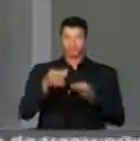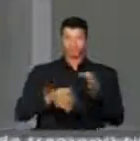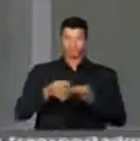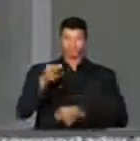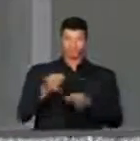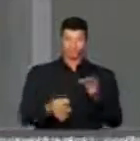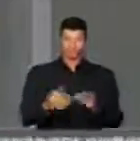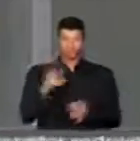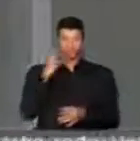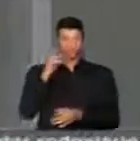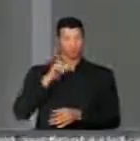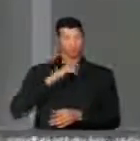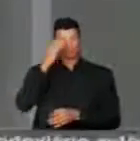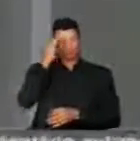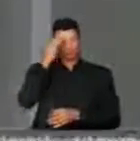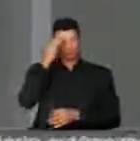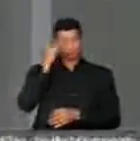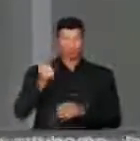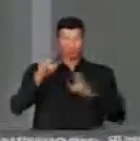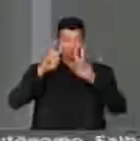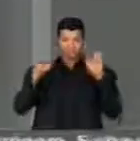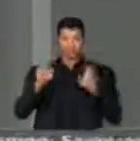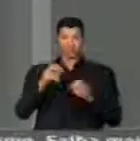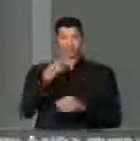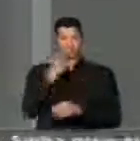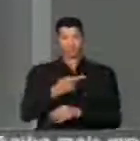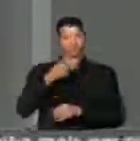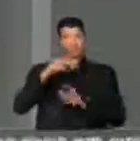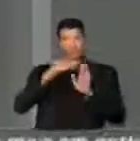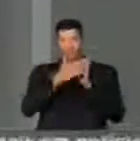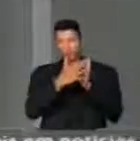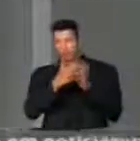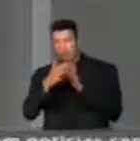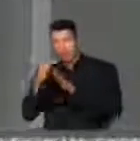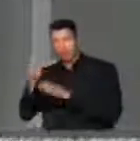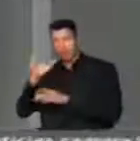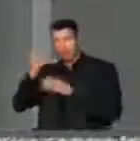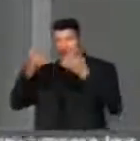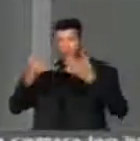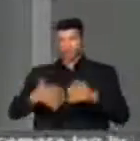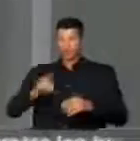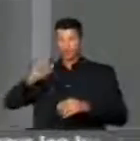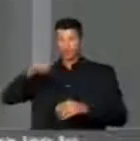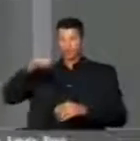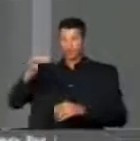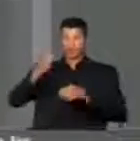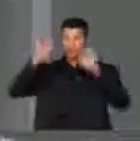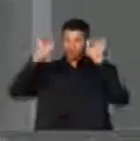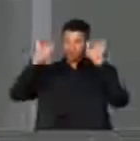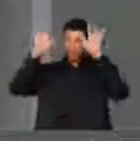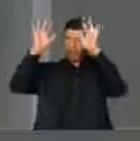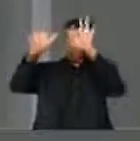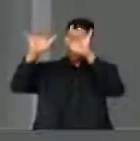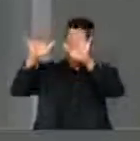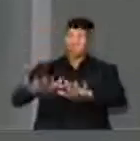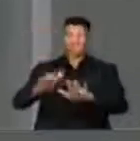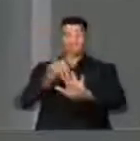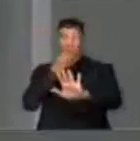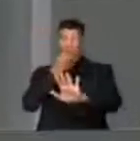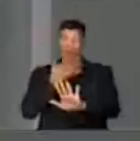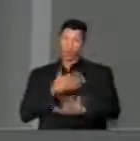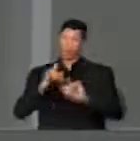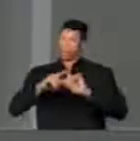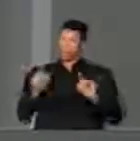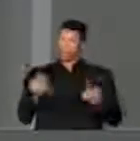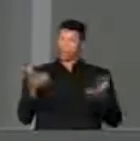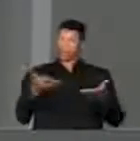justiça. Para compreender tal cenário, recorro a uma passagem que diz que depois da tempestade vem logo a bonança.